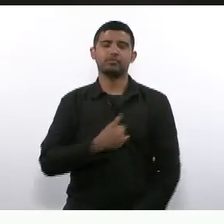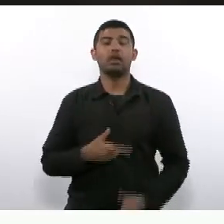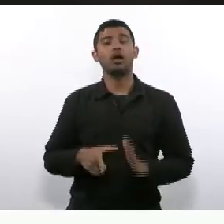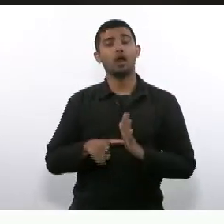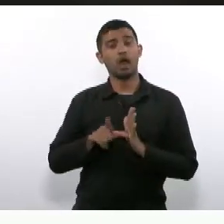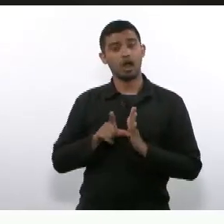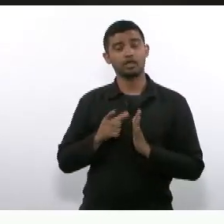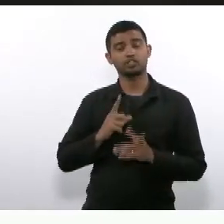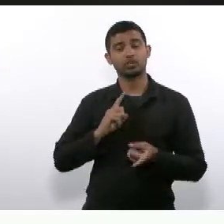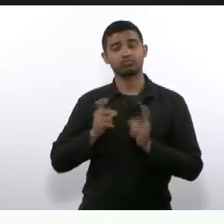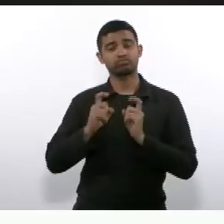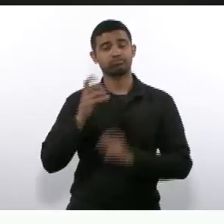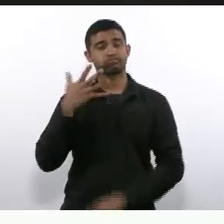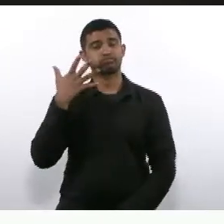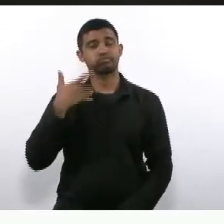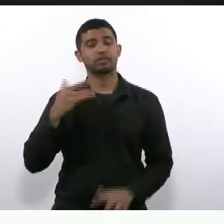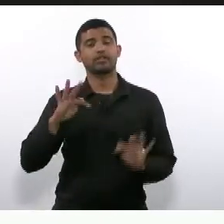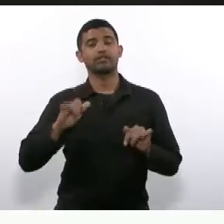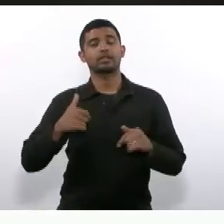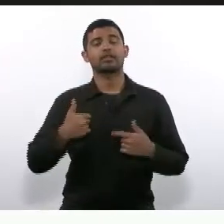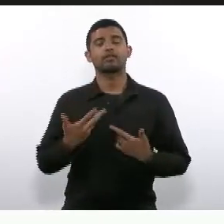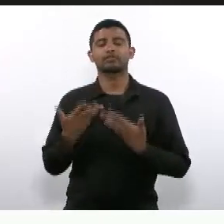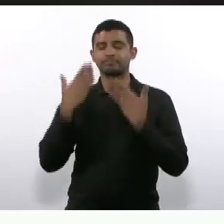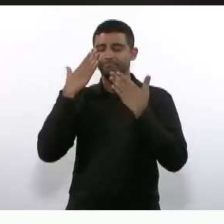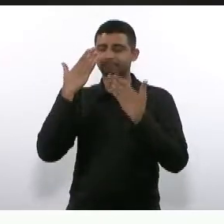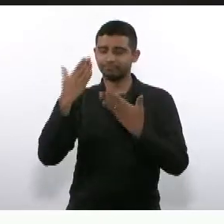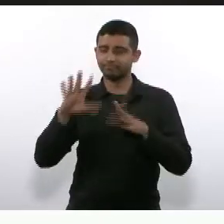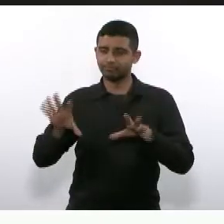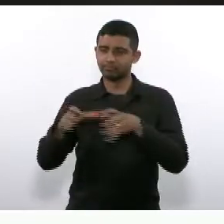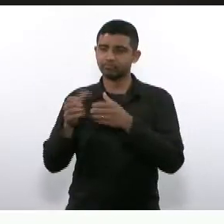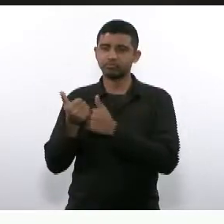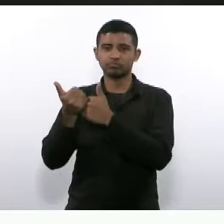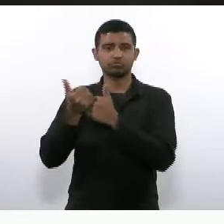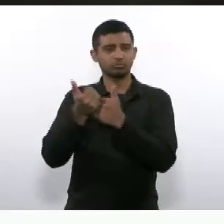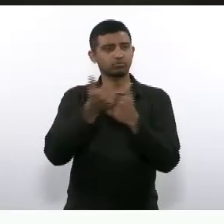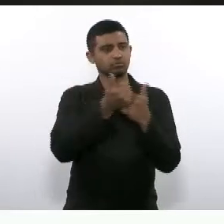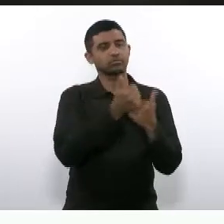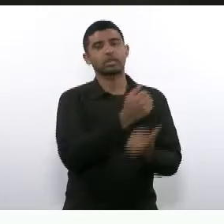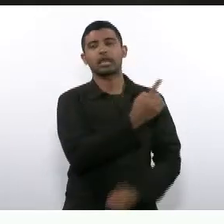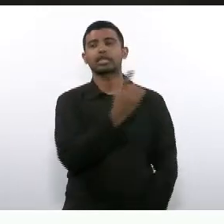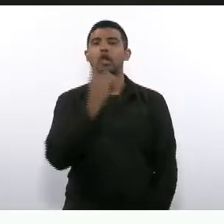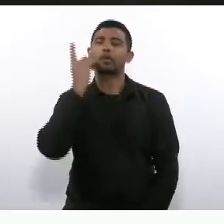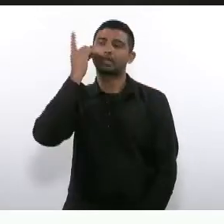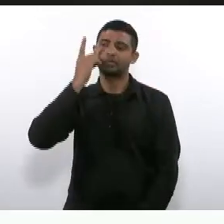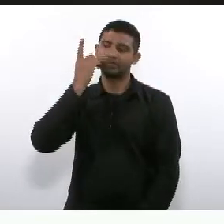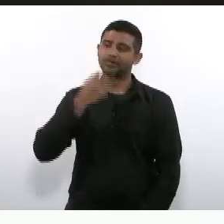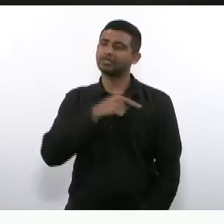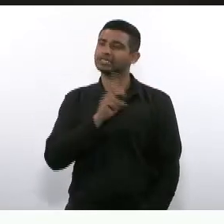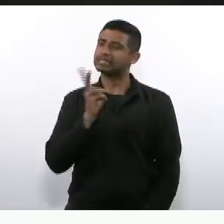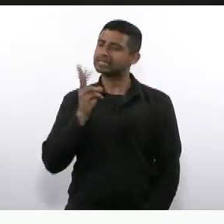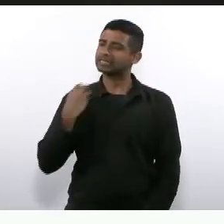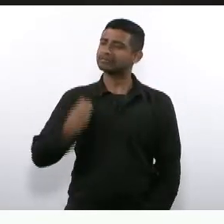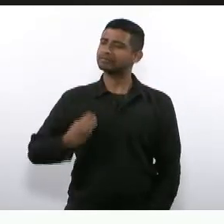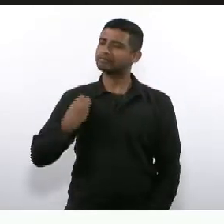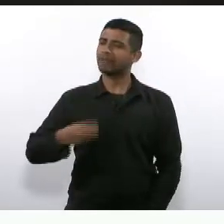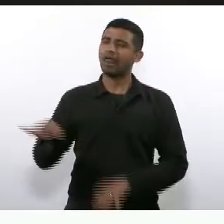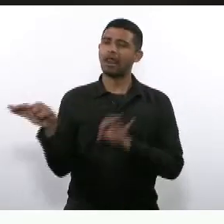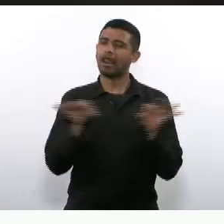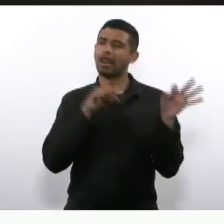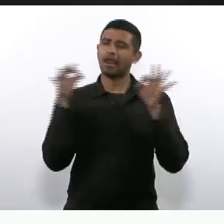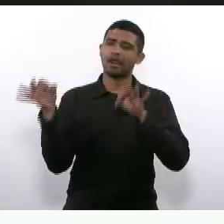antes de fazer minhas considerações finais, agradecer às assessorias das parlamentares, sempre presente em todas